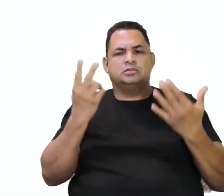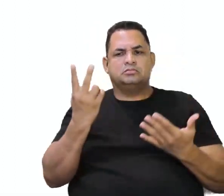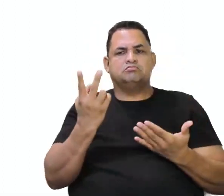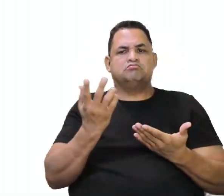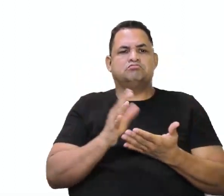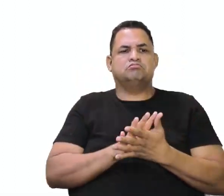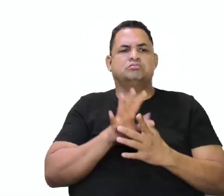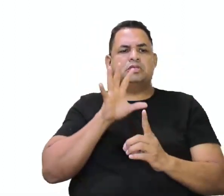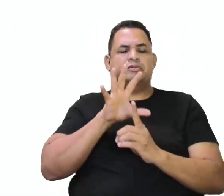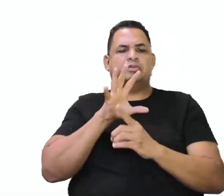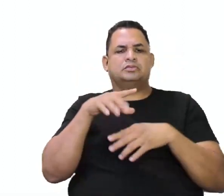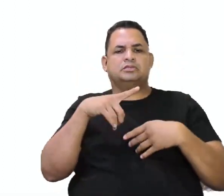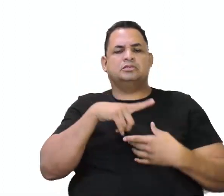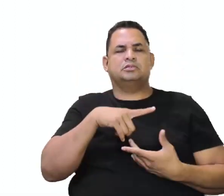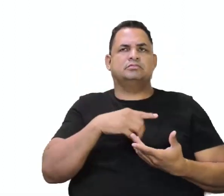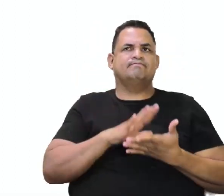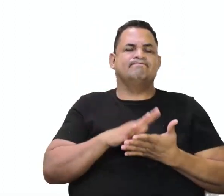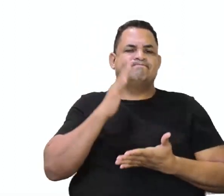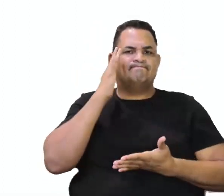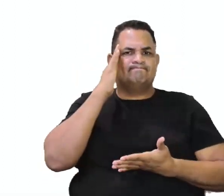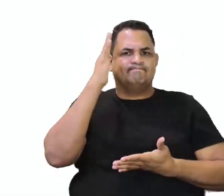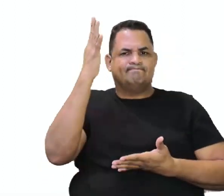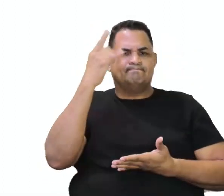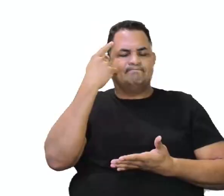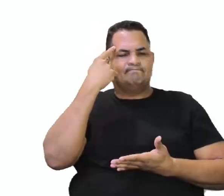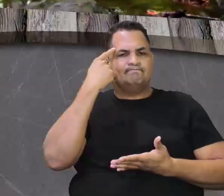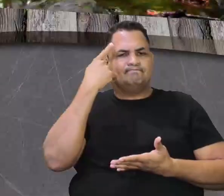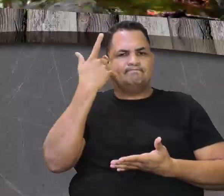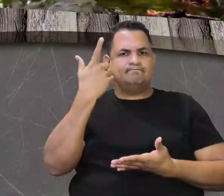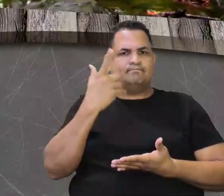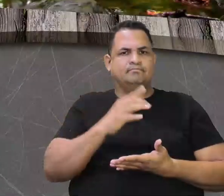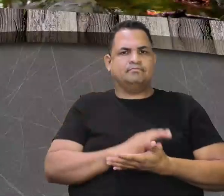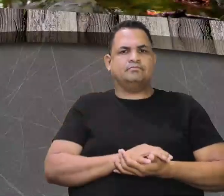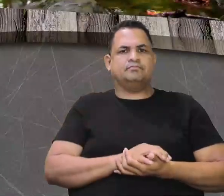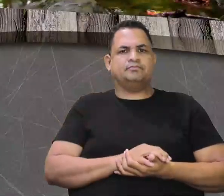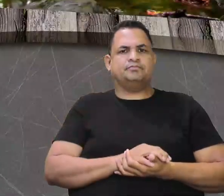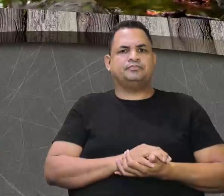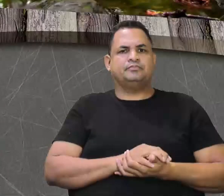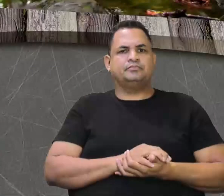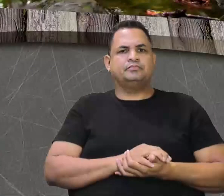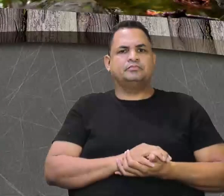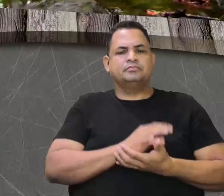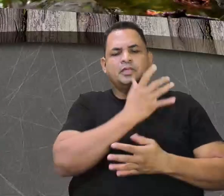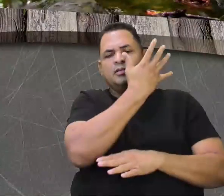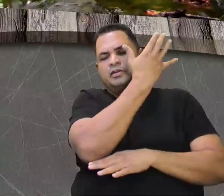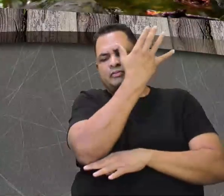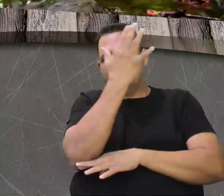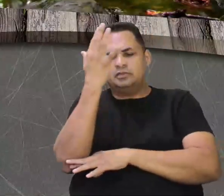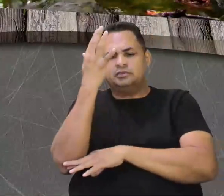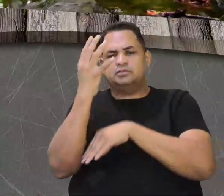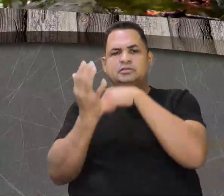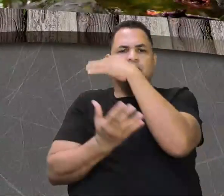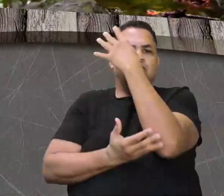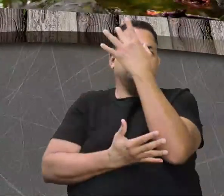provocar? Aí a gente vai imaginar, vamos pensar aqui numa floresta.